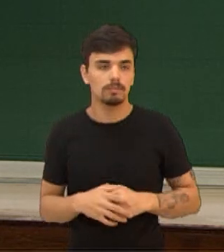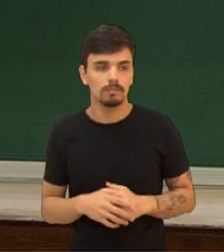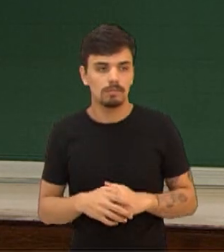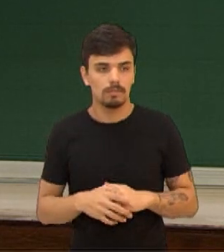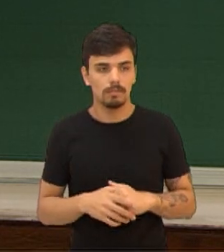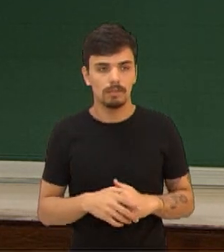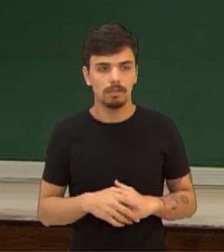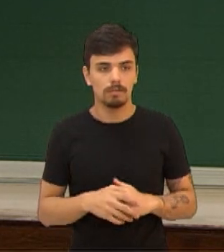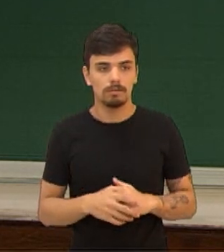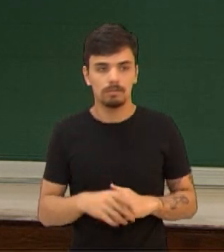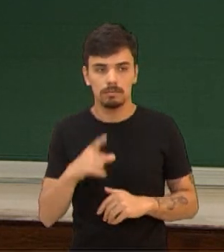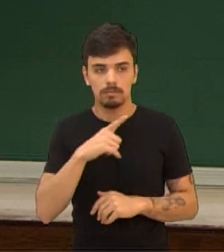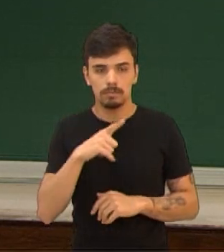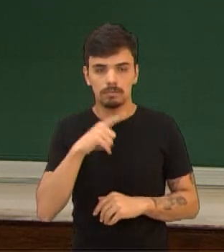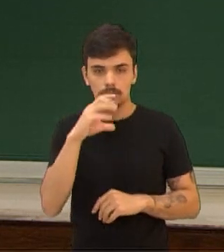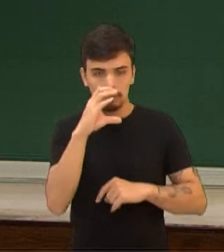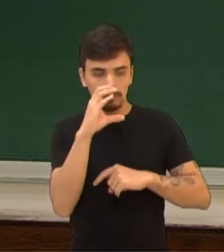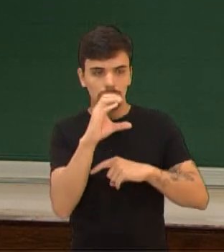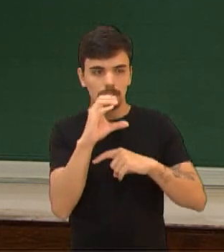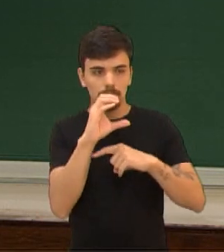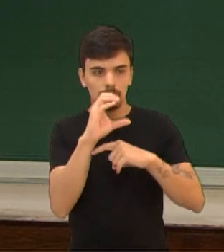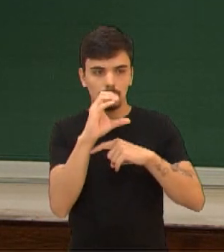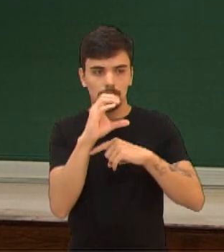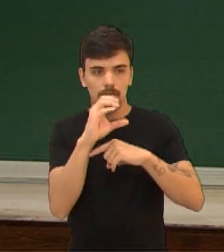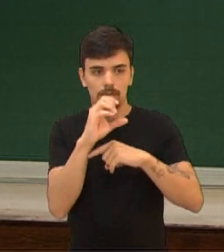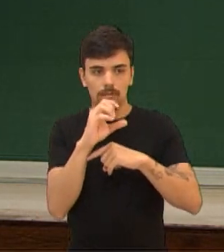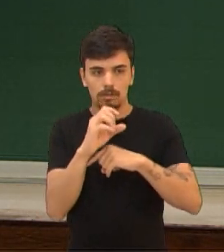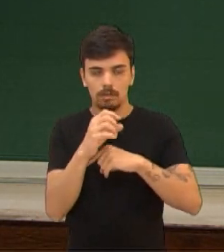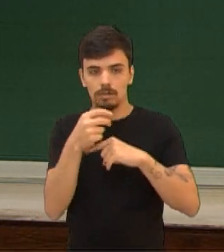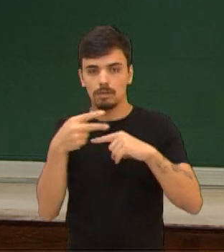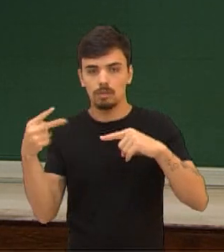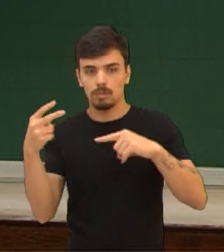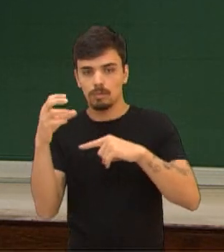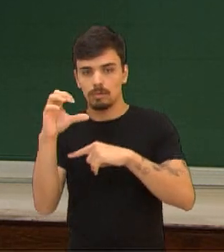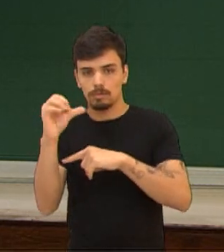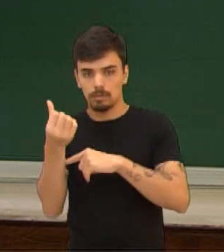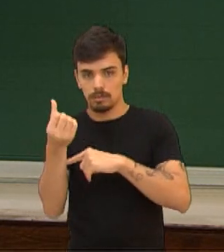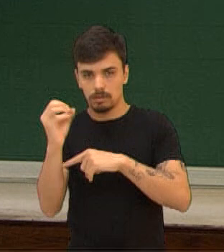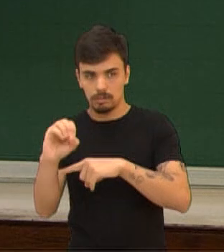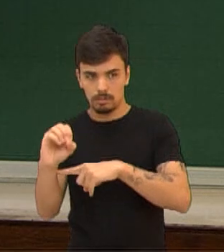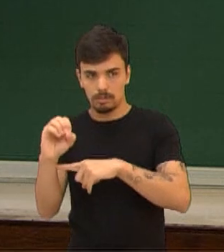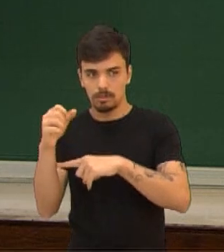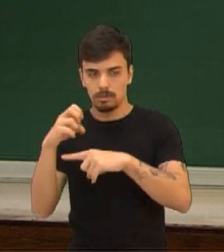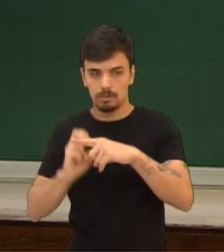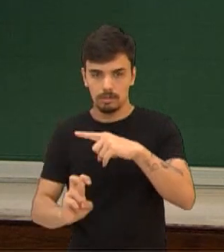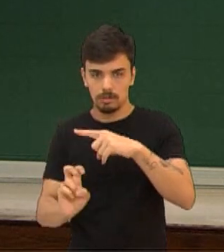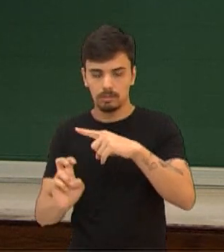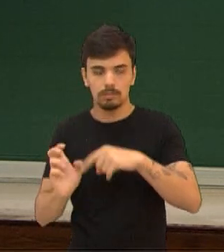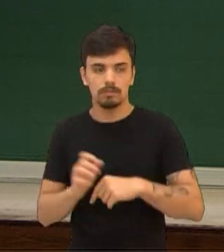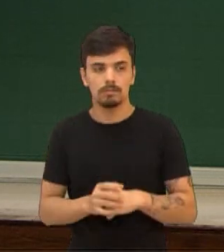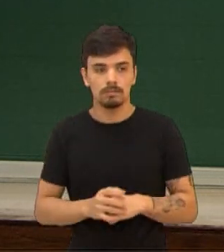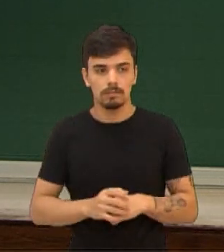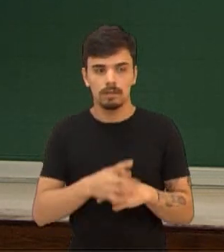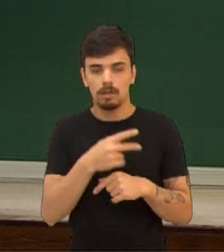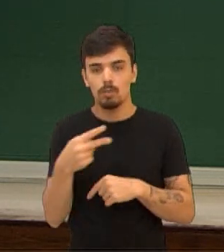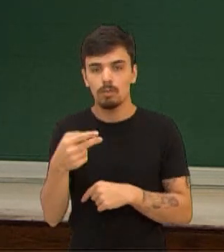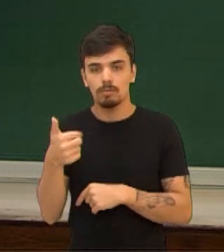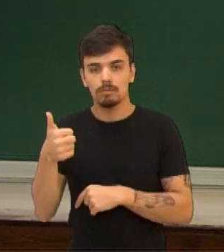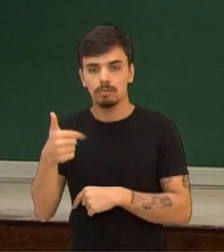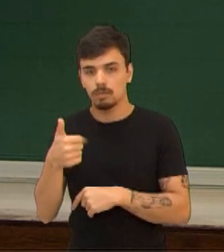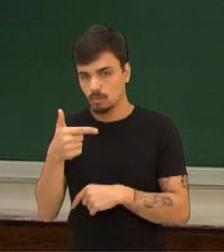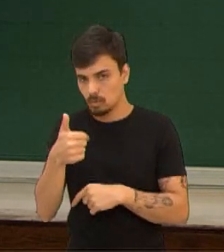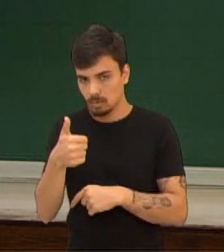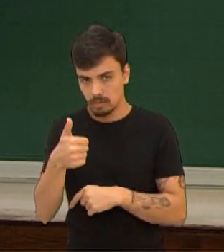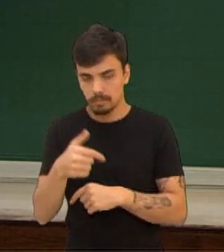né? C equivalente, capacitância equivalente, é igual a 60 sobre 5. 60 sobre 5, 12. Né?